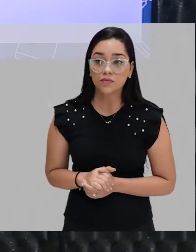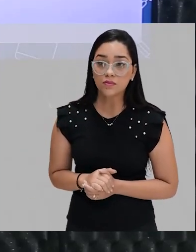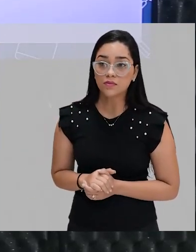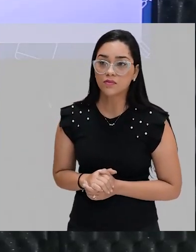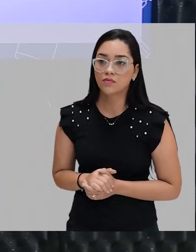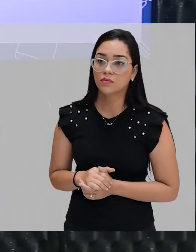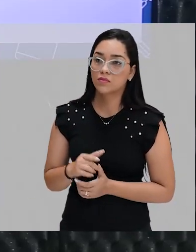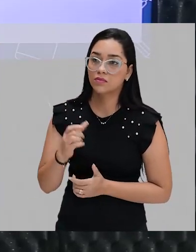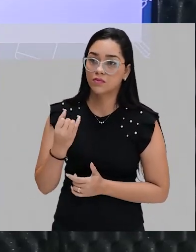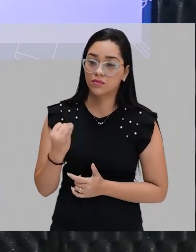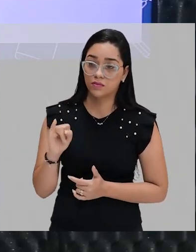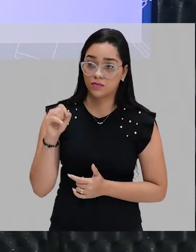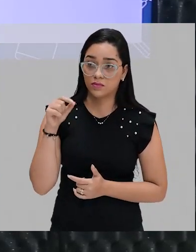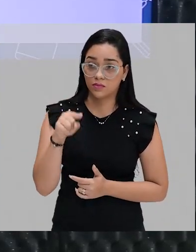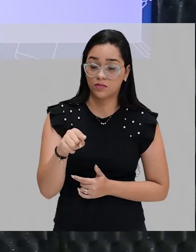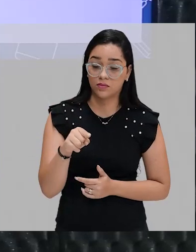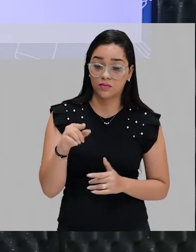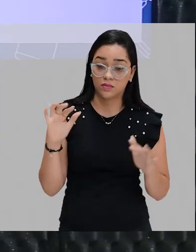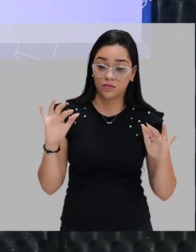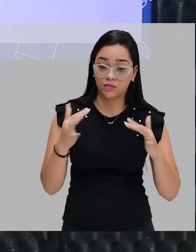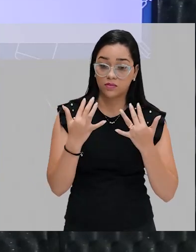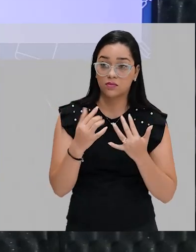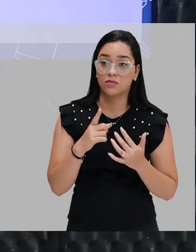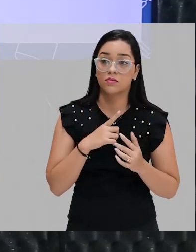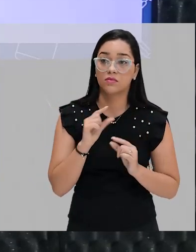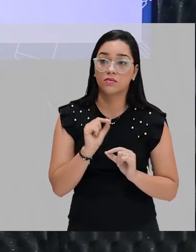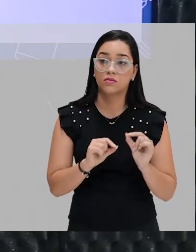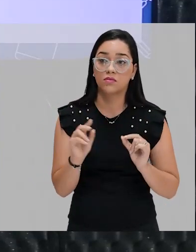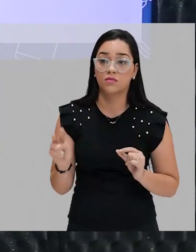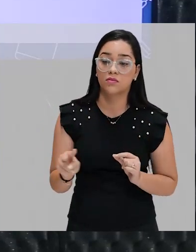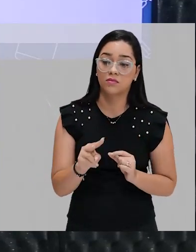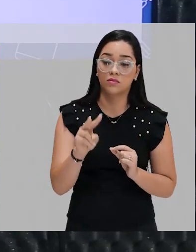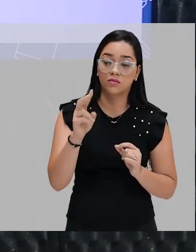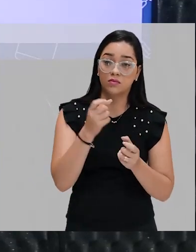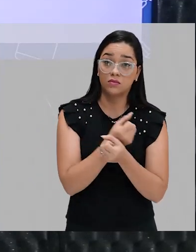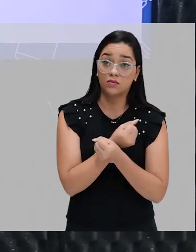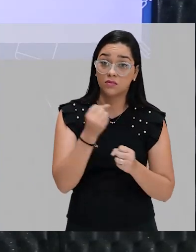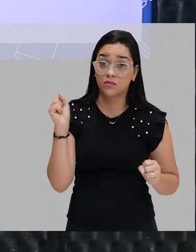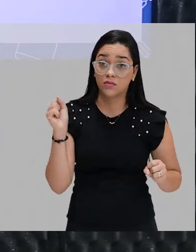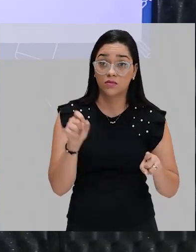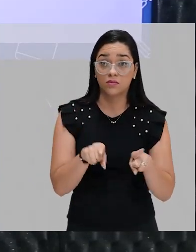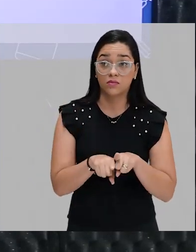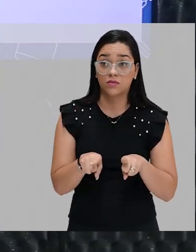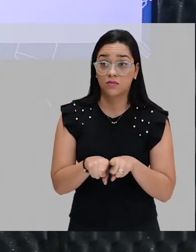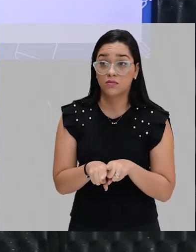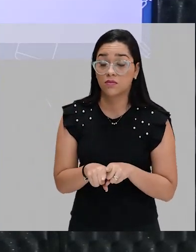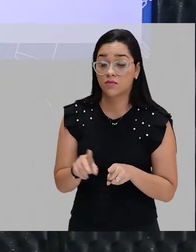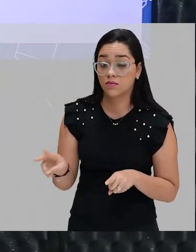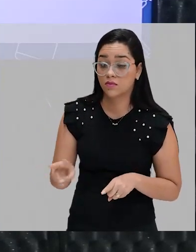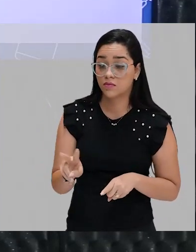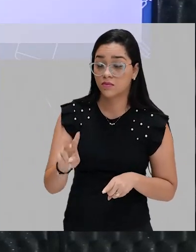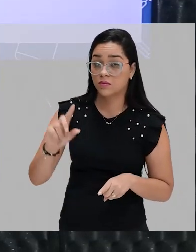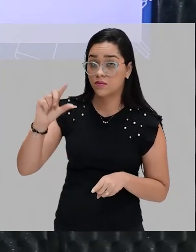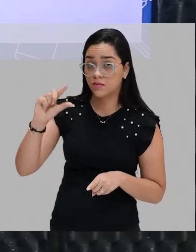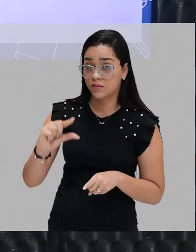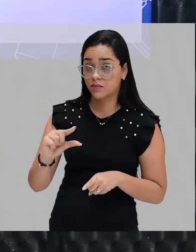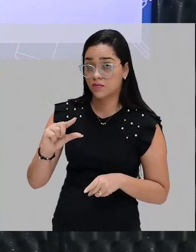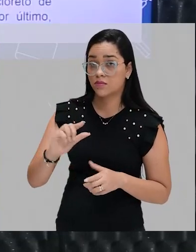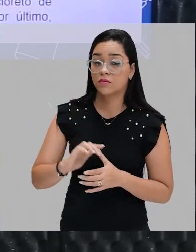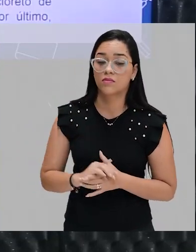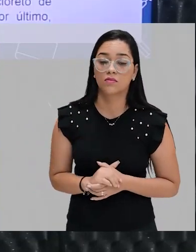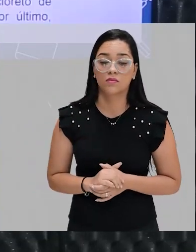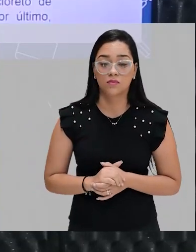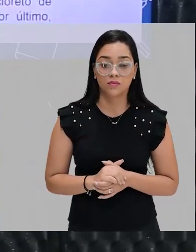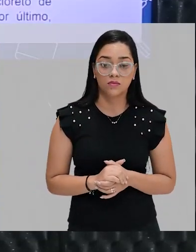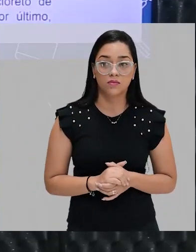aqui, se você está bem atento, nós temos valores muito grandes e valores extremamente pequenos. Vamos